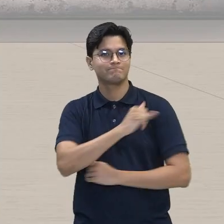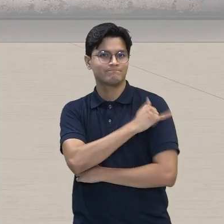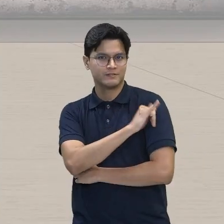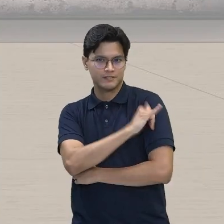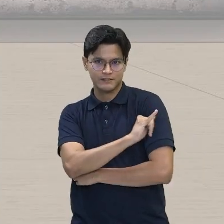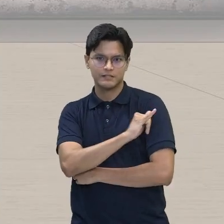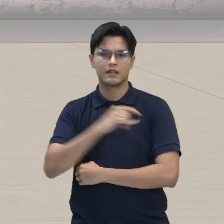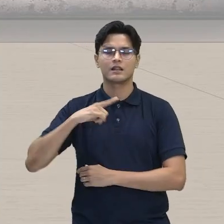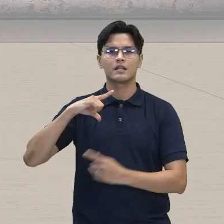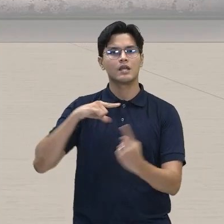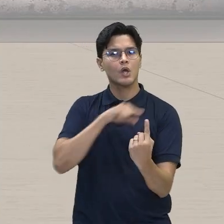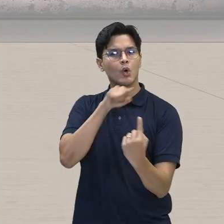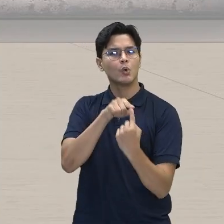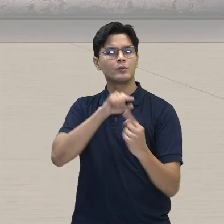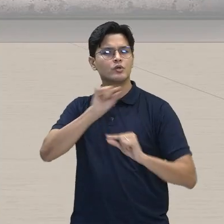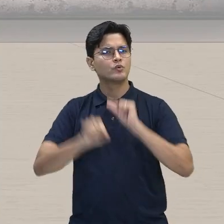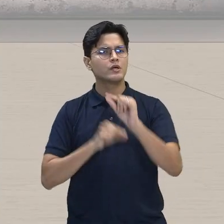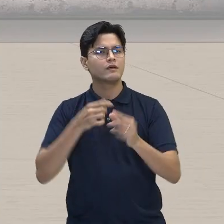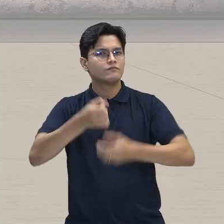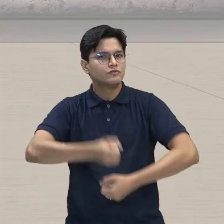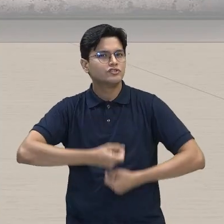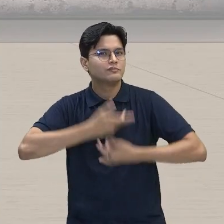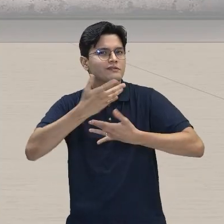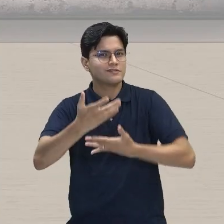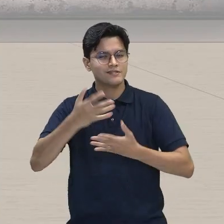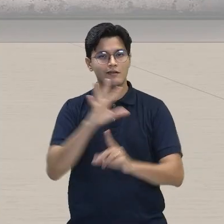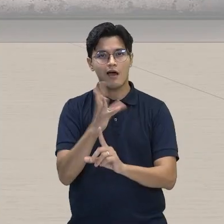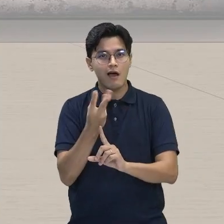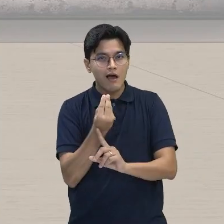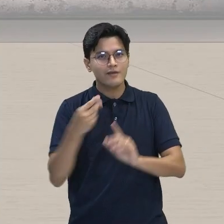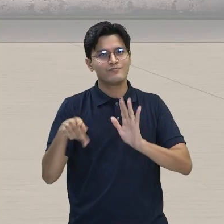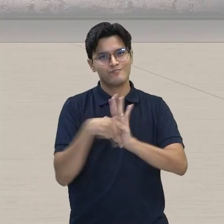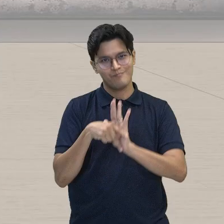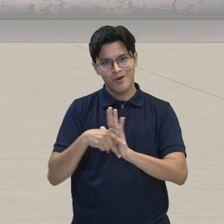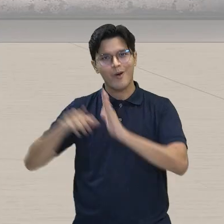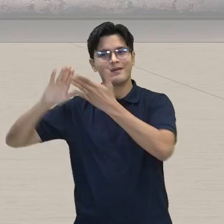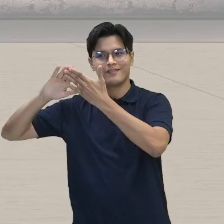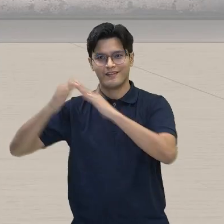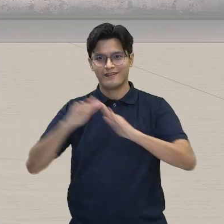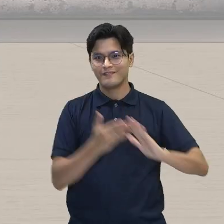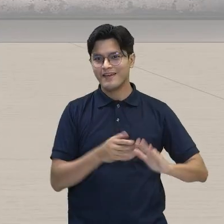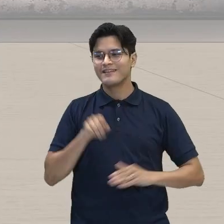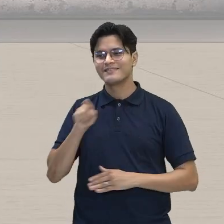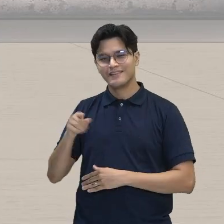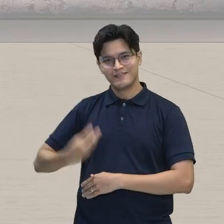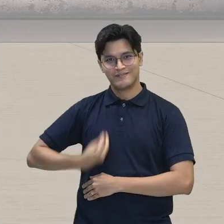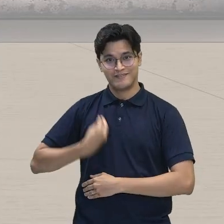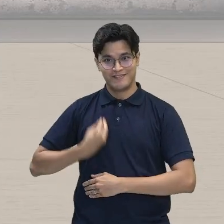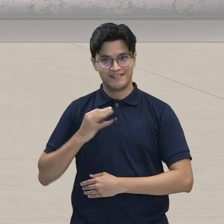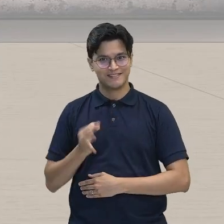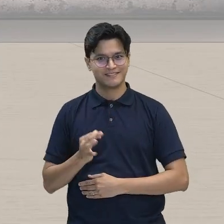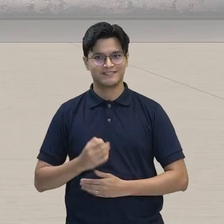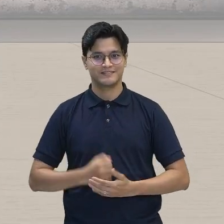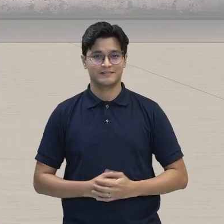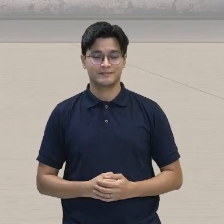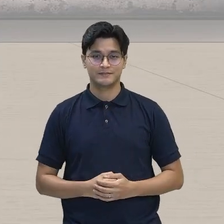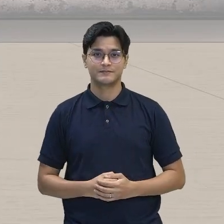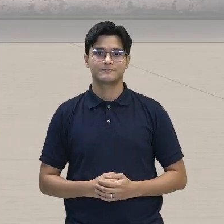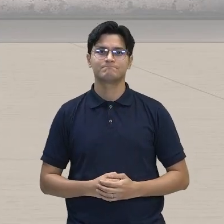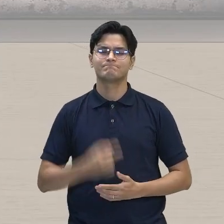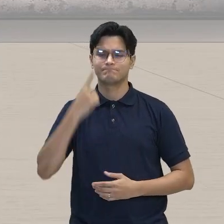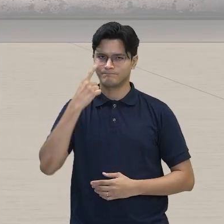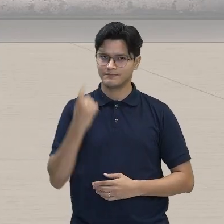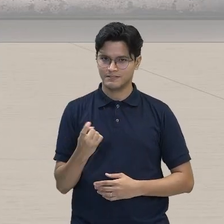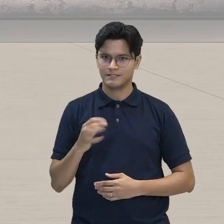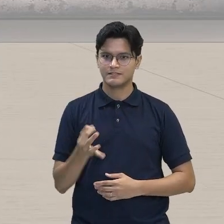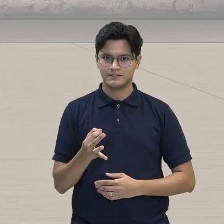para expressar aí toda a arte do local aonde esses dançarinos vivem. Bem interessante, né? Além dessas 3 danças